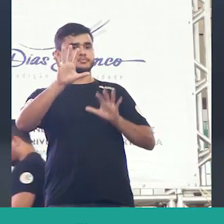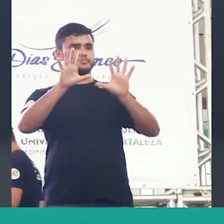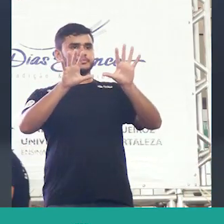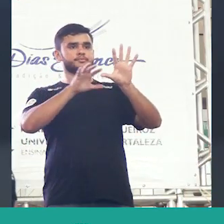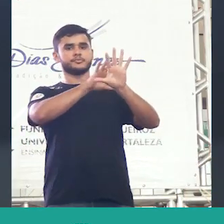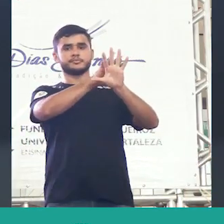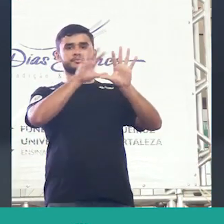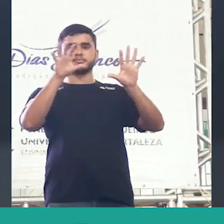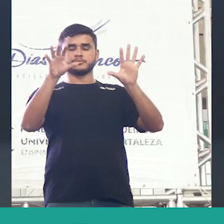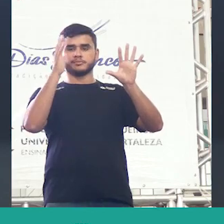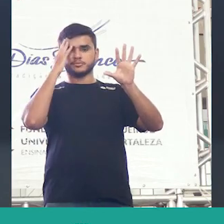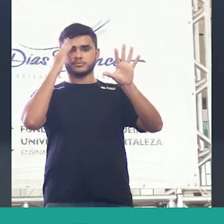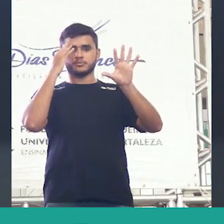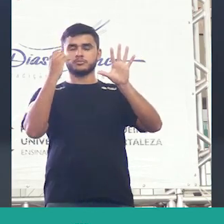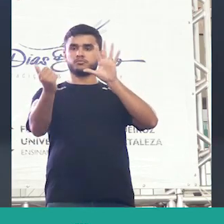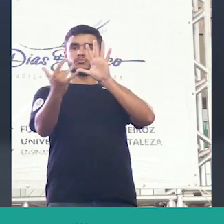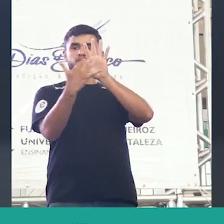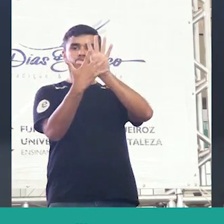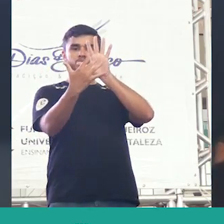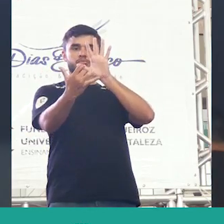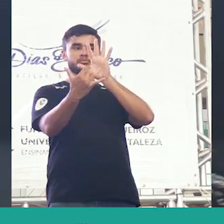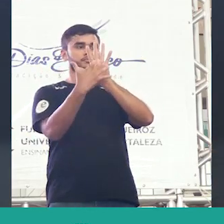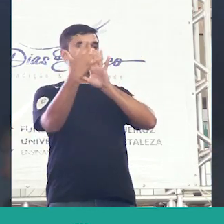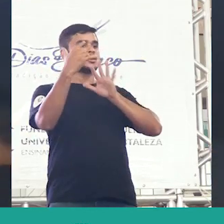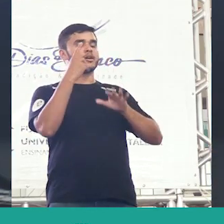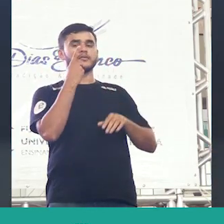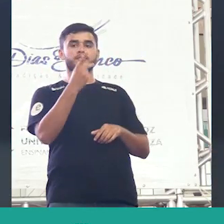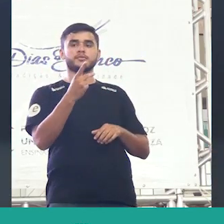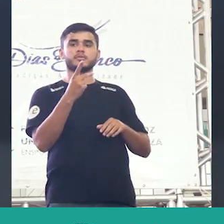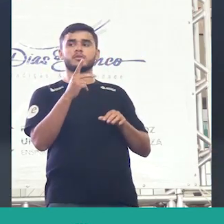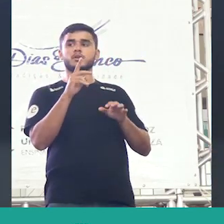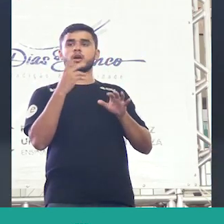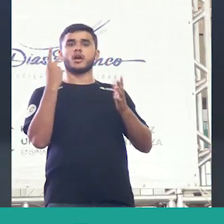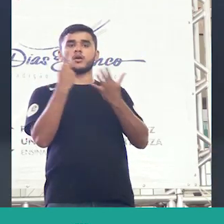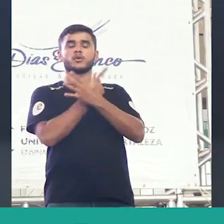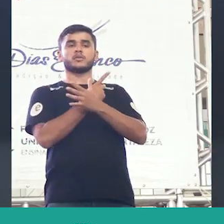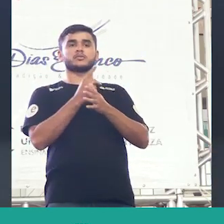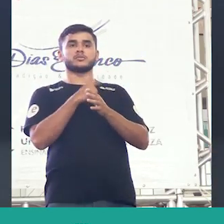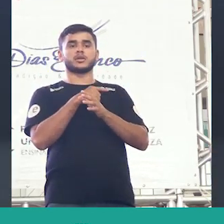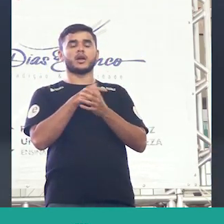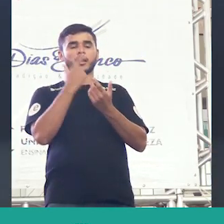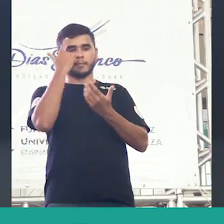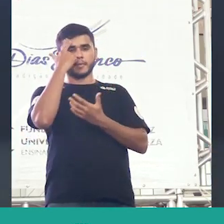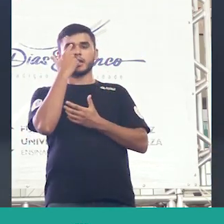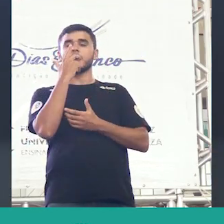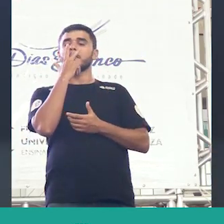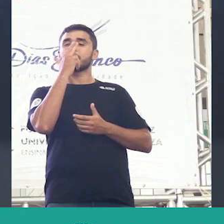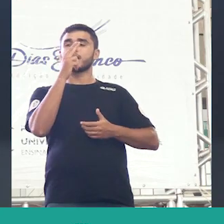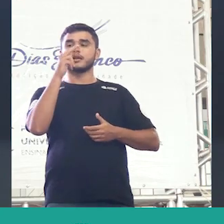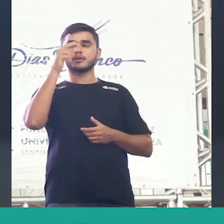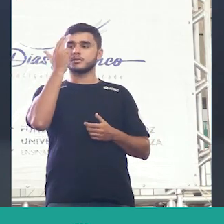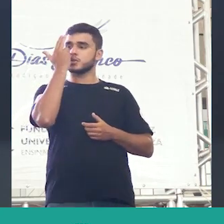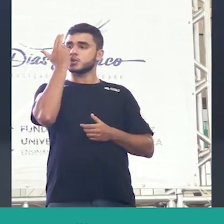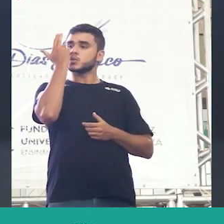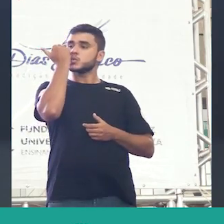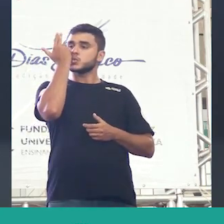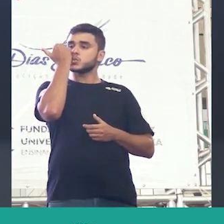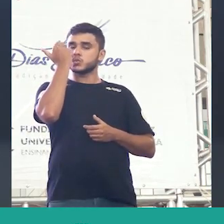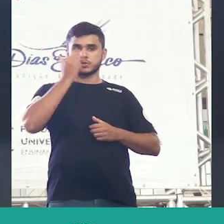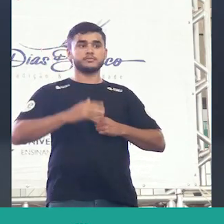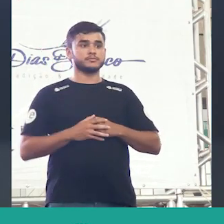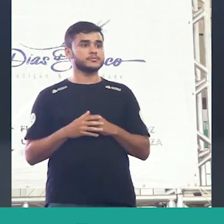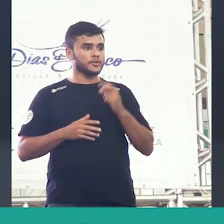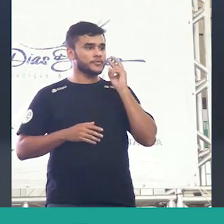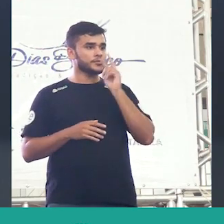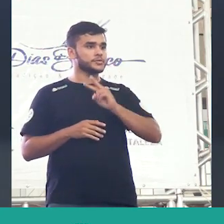posicionadas para que a luz bata nessa mão e provoque uma sombra parecida com um coelho? Vocês estão vendo aí ou